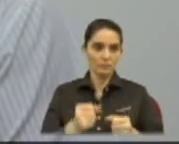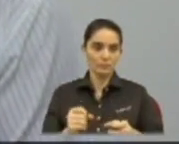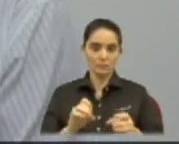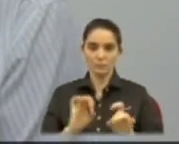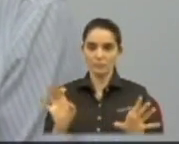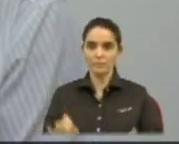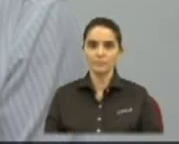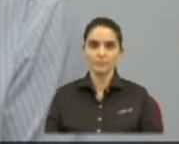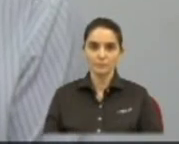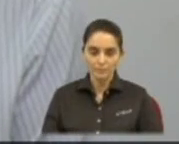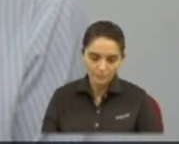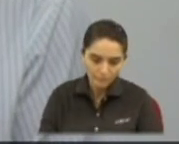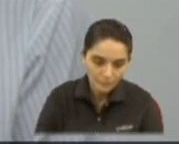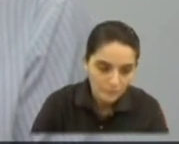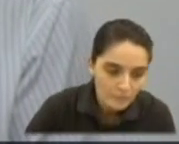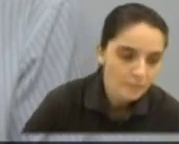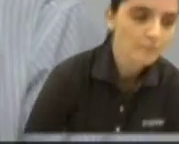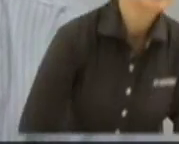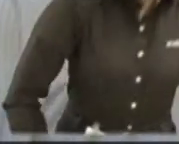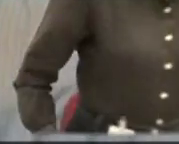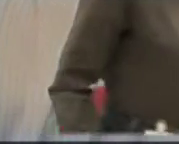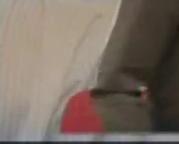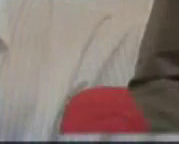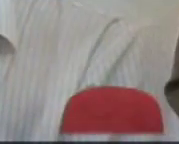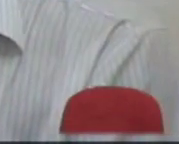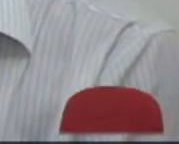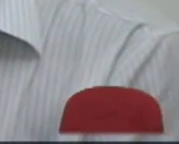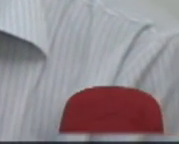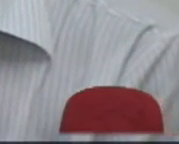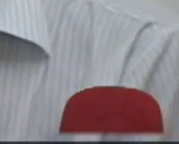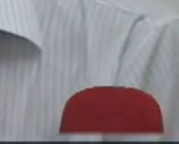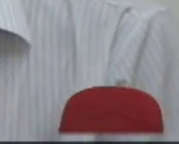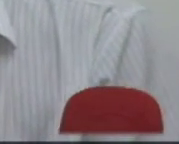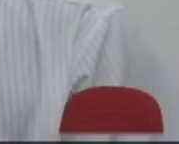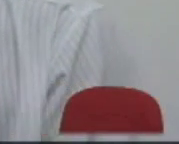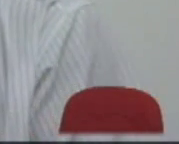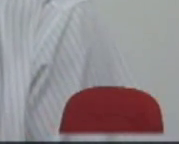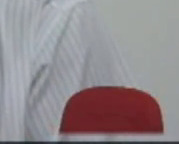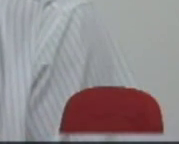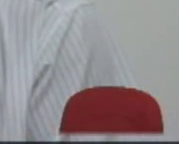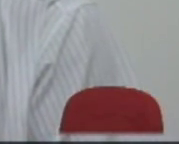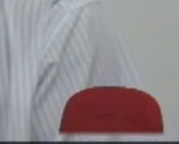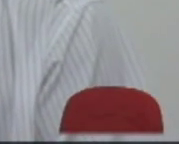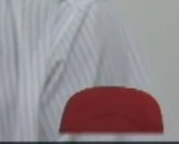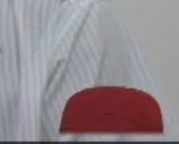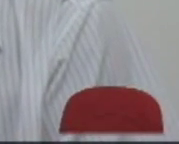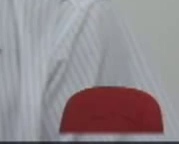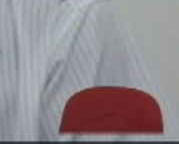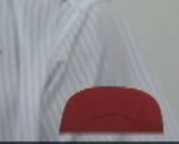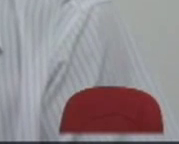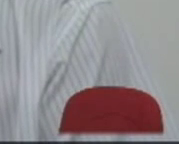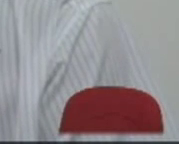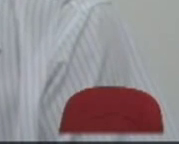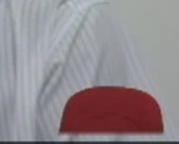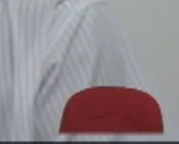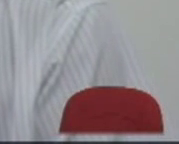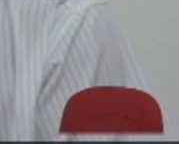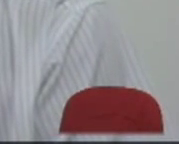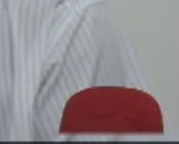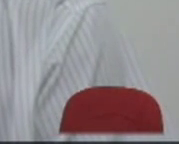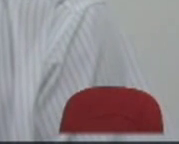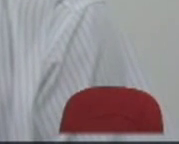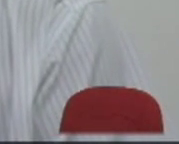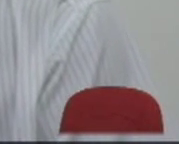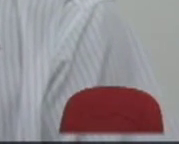não for, né? Na verdade, nós tivemos há algum tempo aqui o vereador Zé Damix, é um vereador que